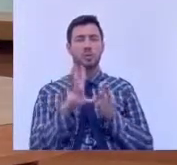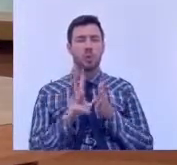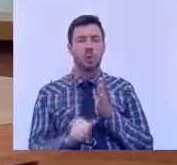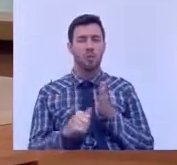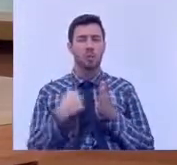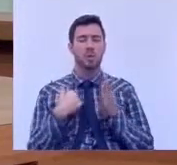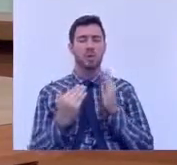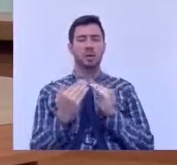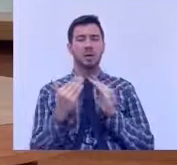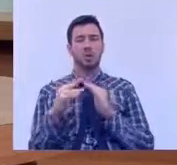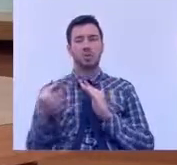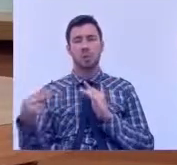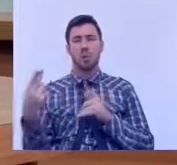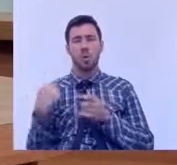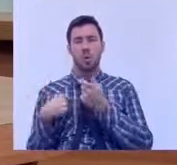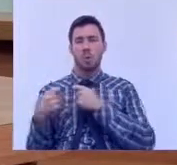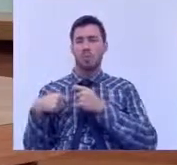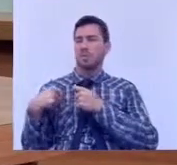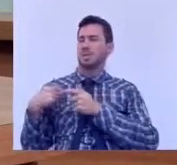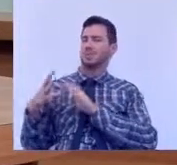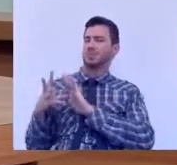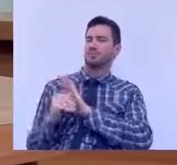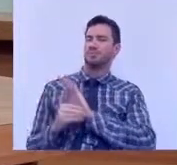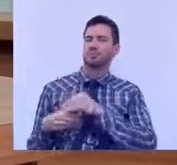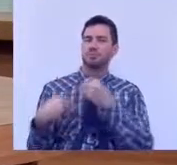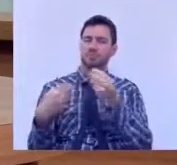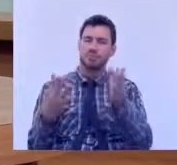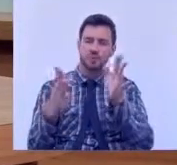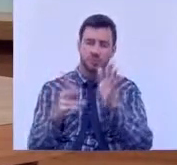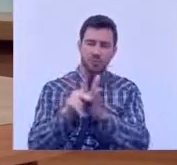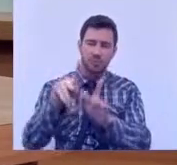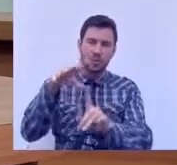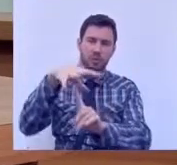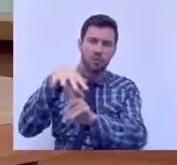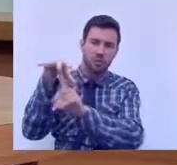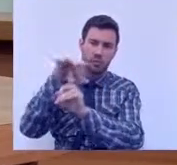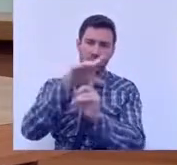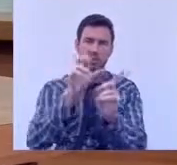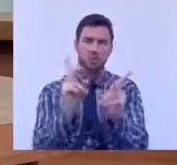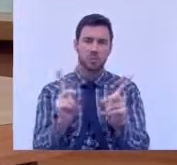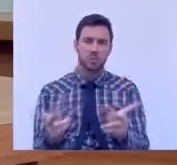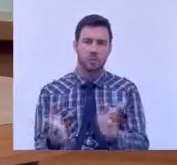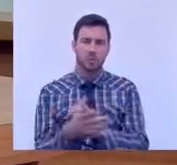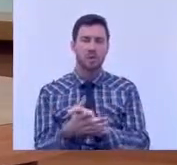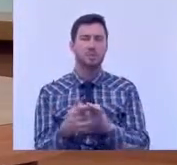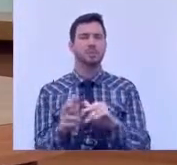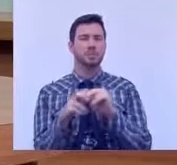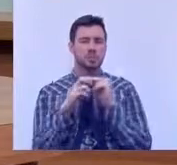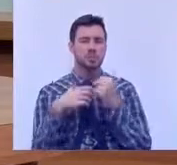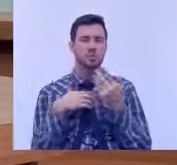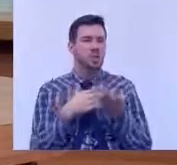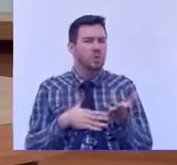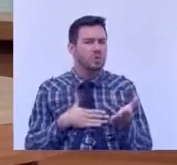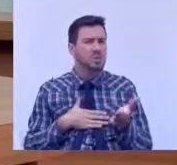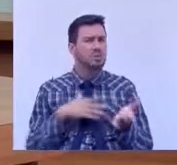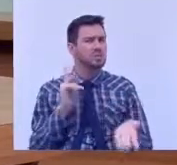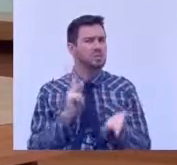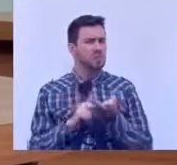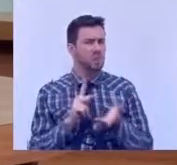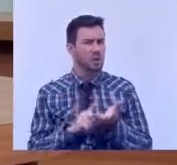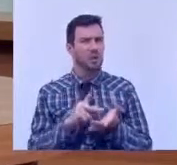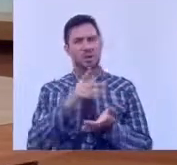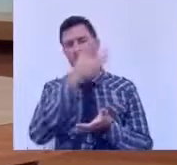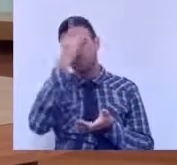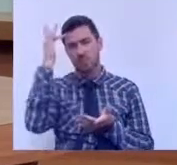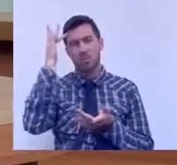comércios, boa parte vai parar lá naquela Feira do Rolo e as pessoas não tomam providência nesse sentido. Então, gostaria muito que a Polícia